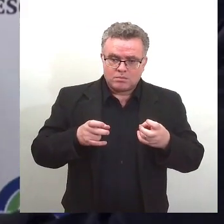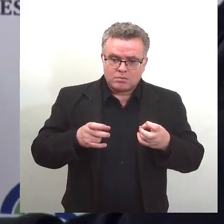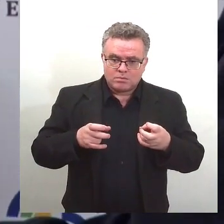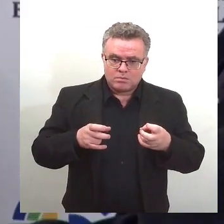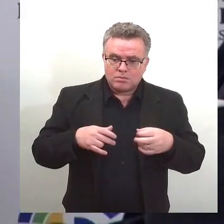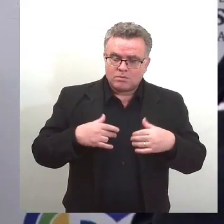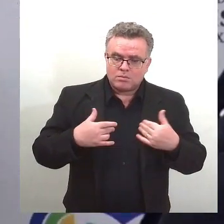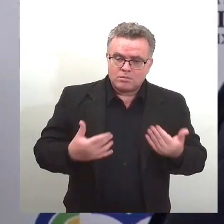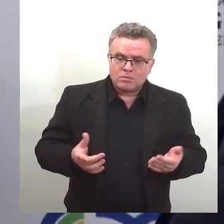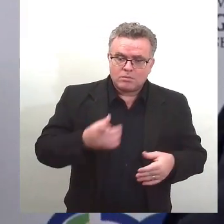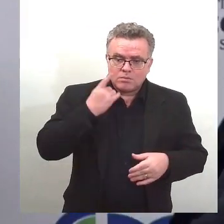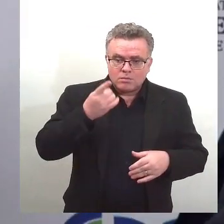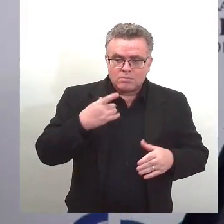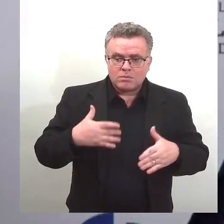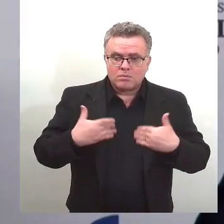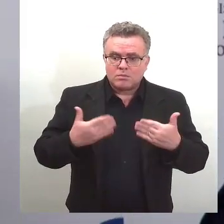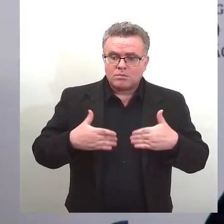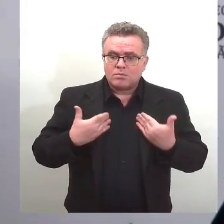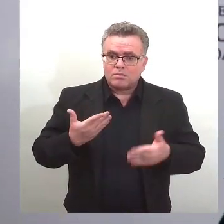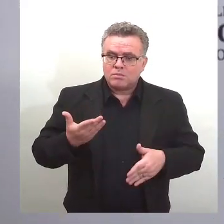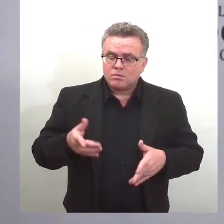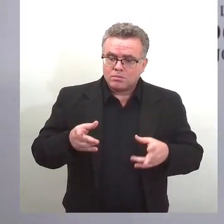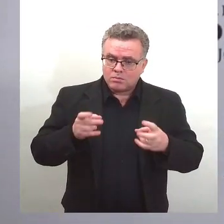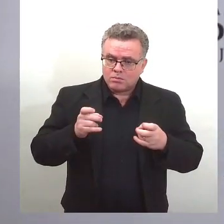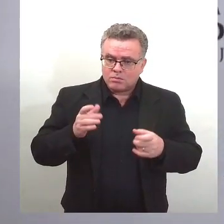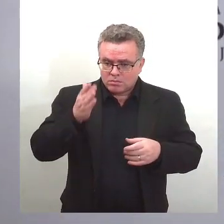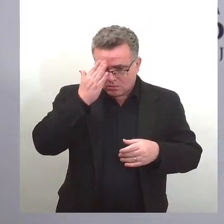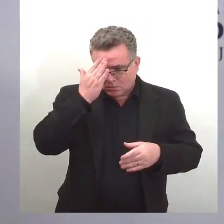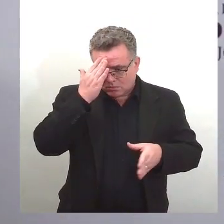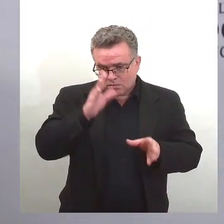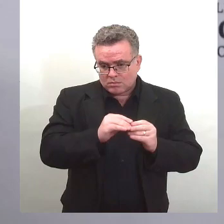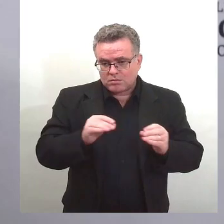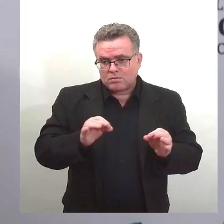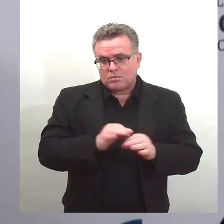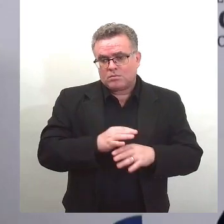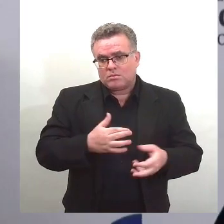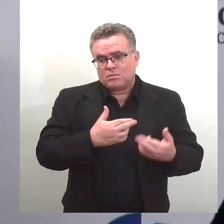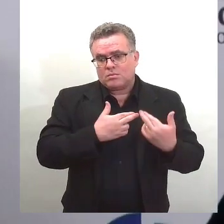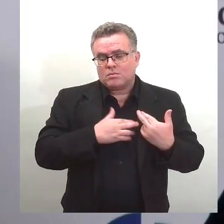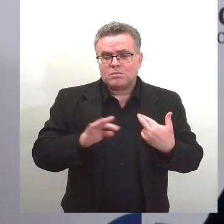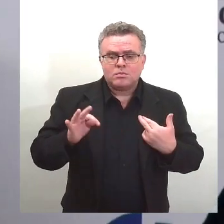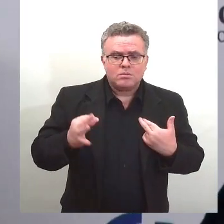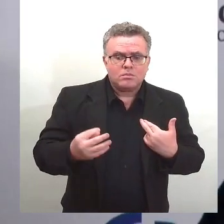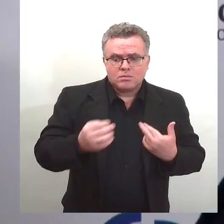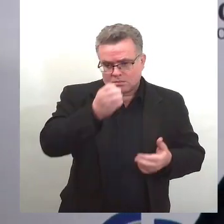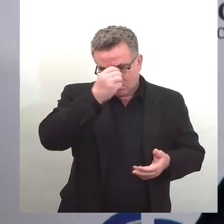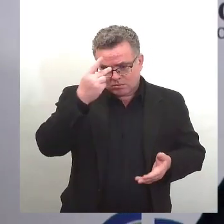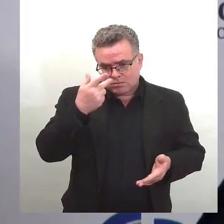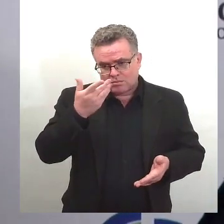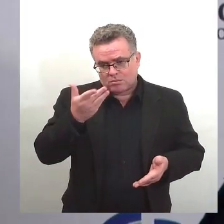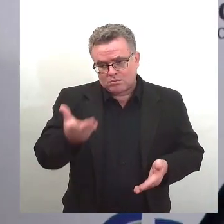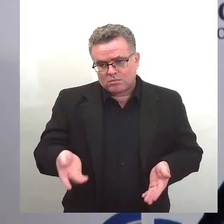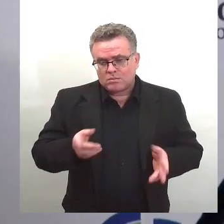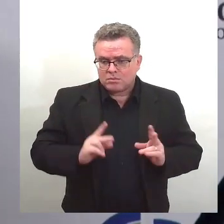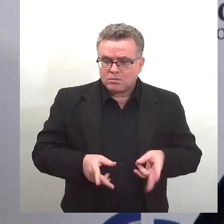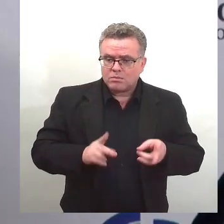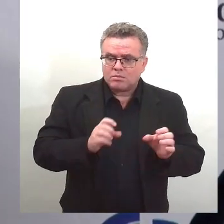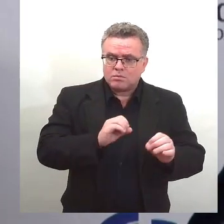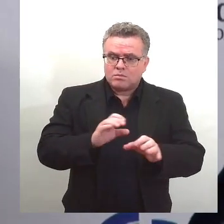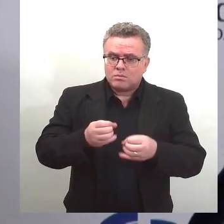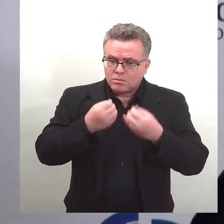deputada, e a gente entende isso, mas a gente sabe que é uma obrigação de todo gestor público manter uma educação decente, e com